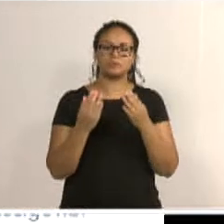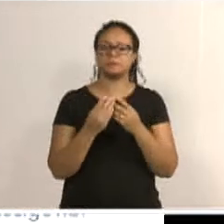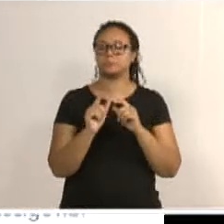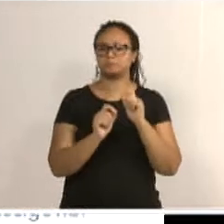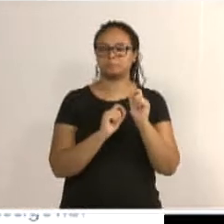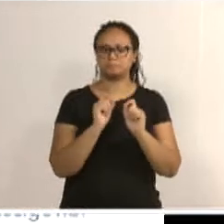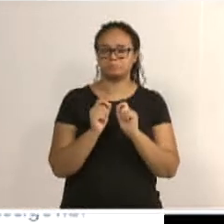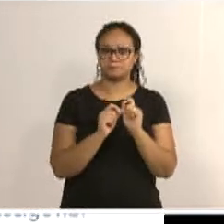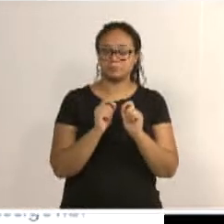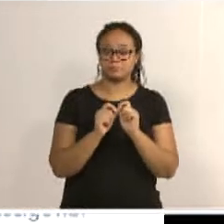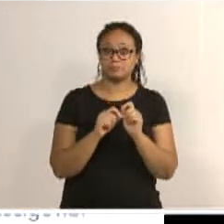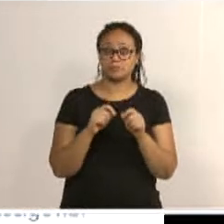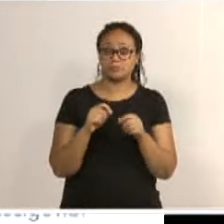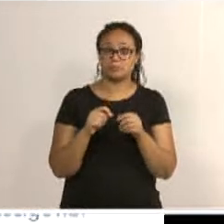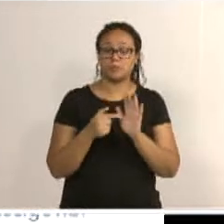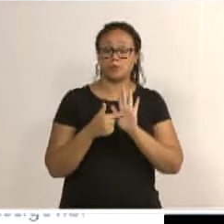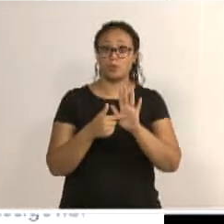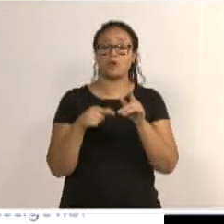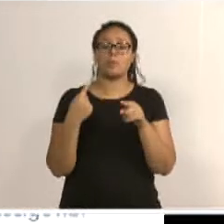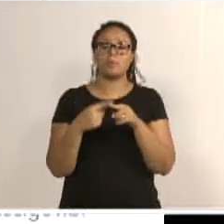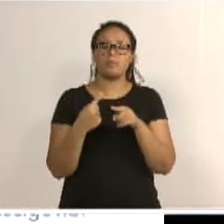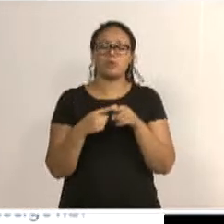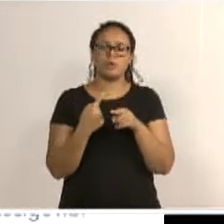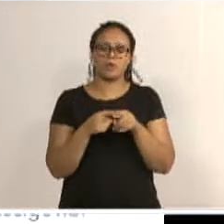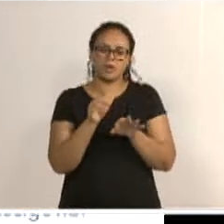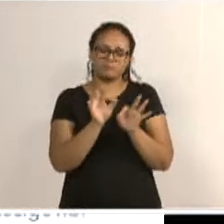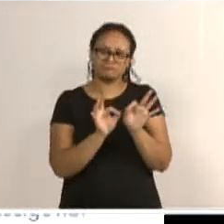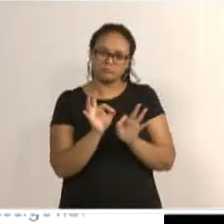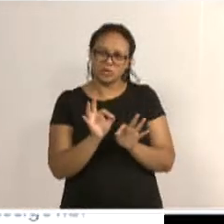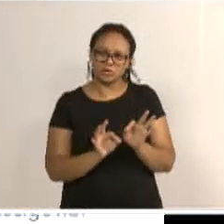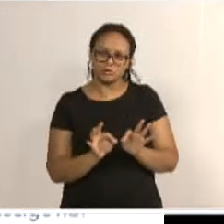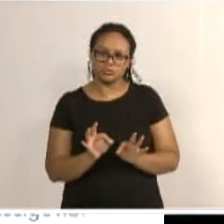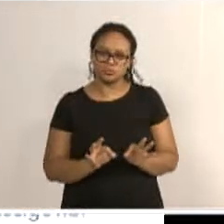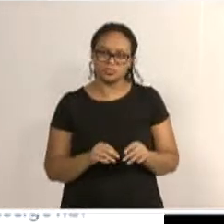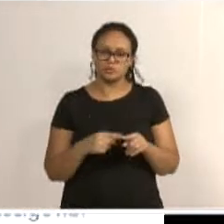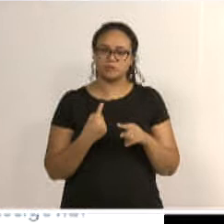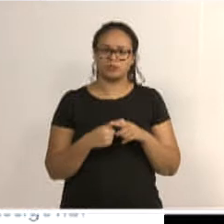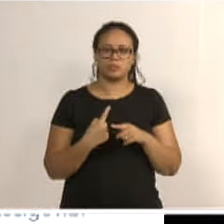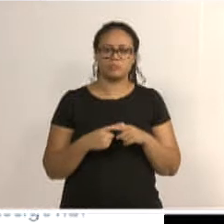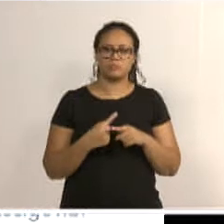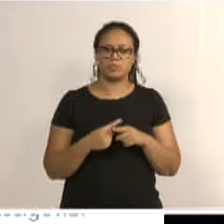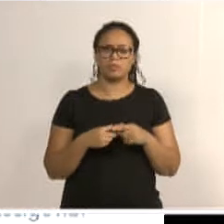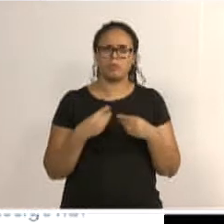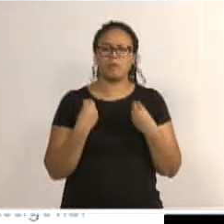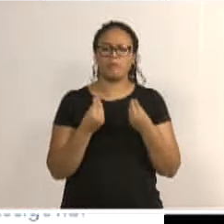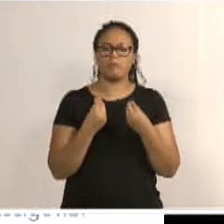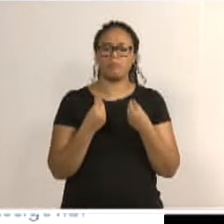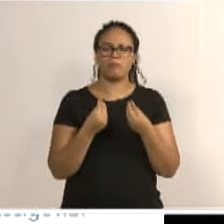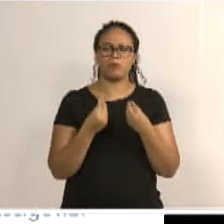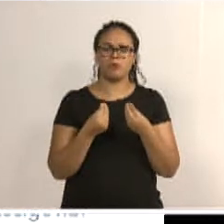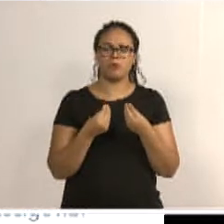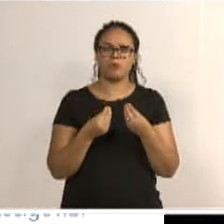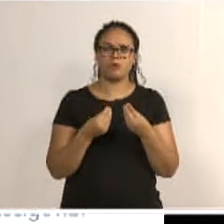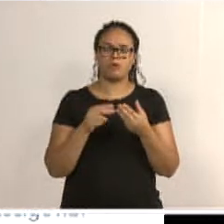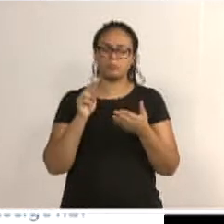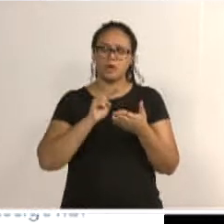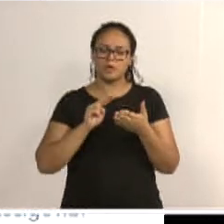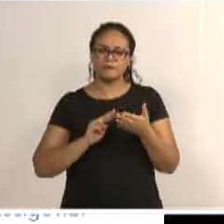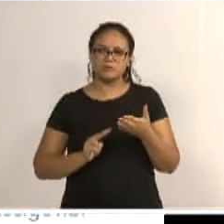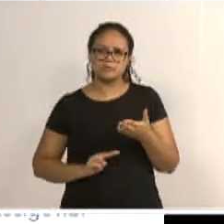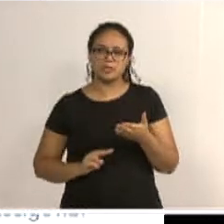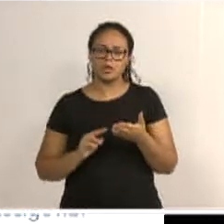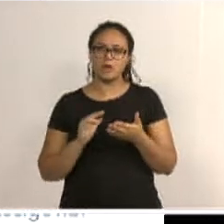exatamente os porquês dos reajustes, como se daria o reajuste, como é que se daria a revisão tarifária, algumas